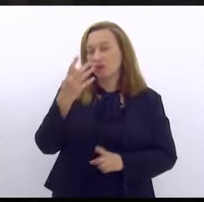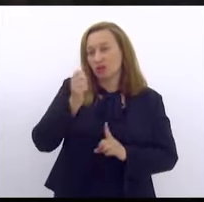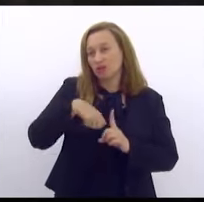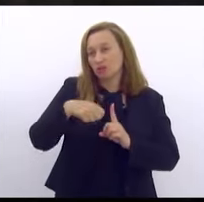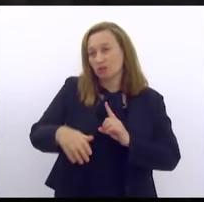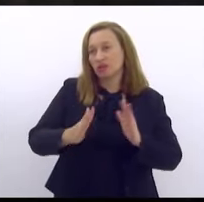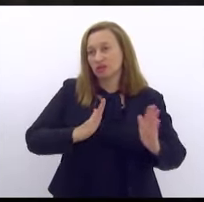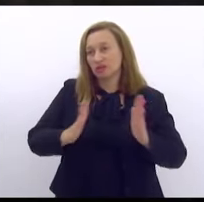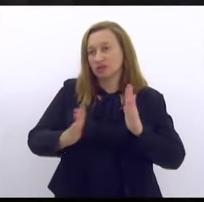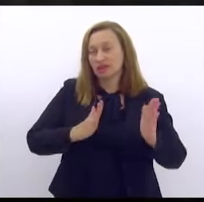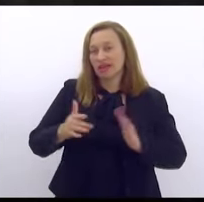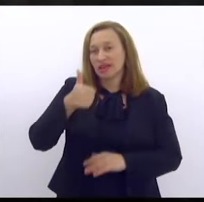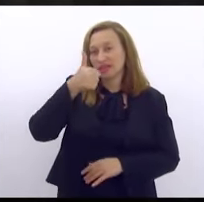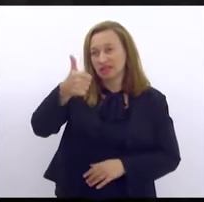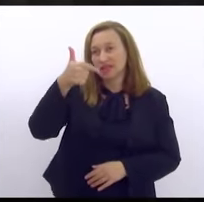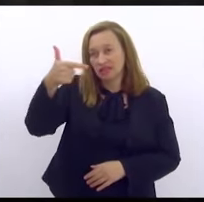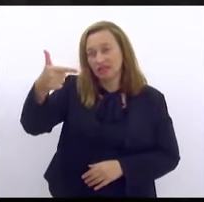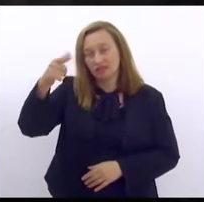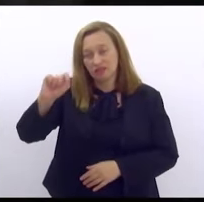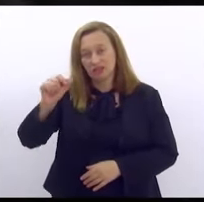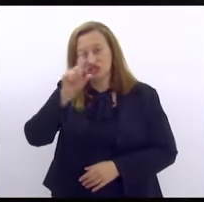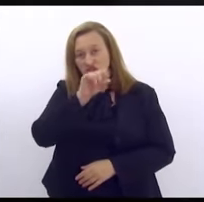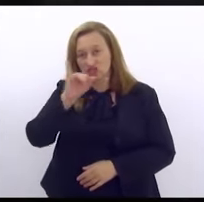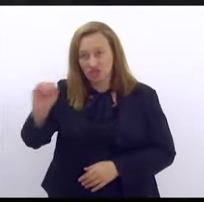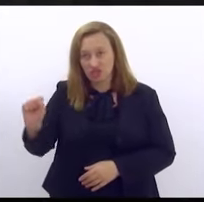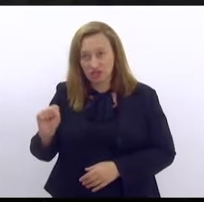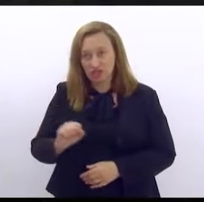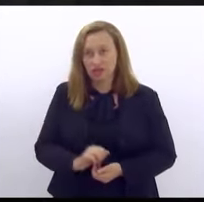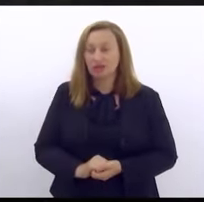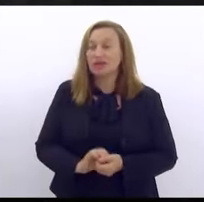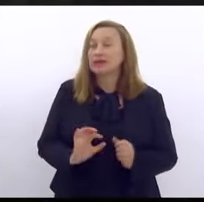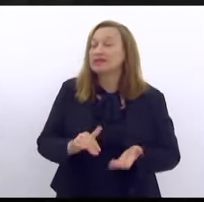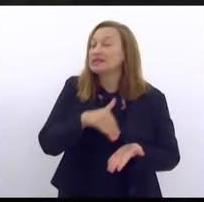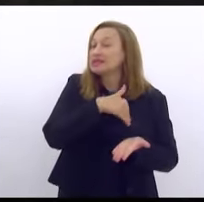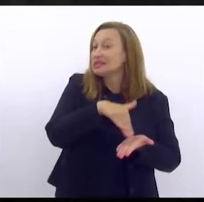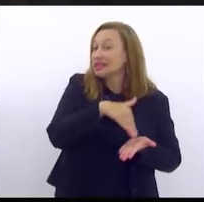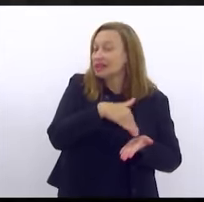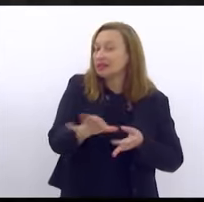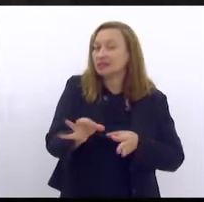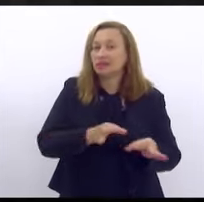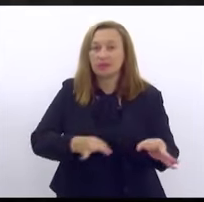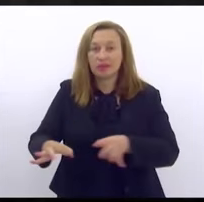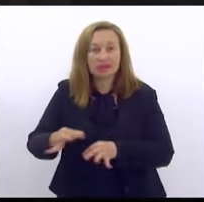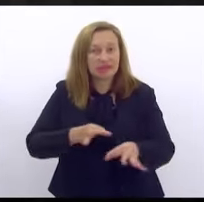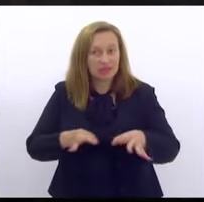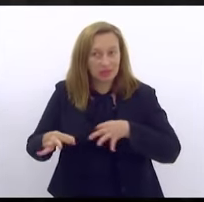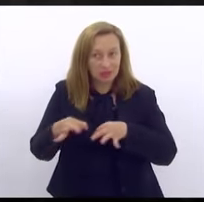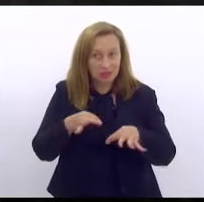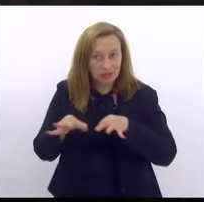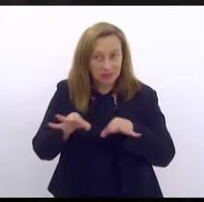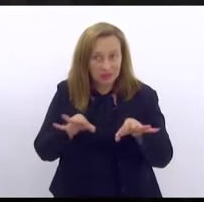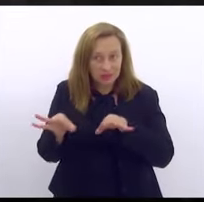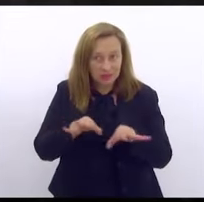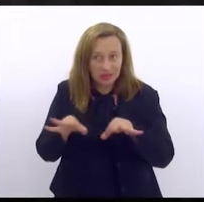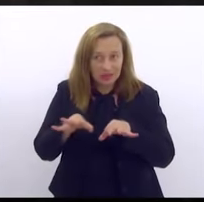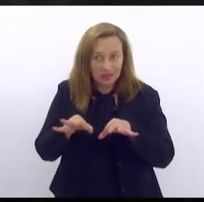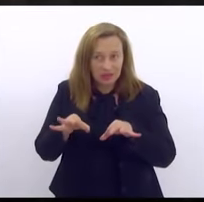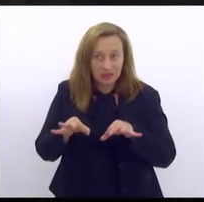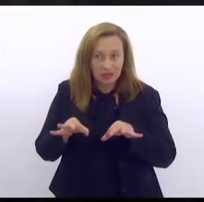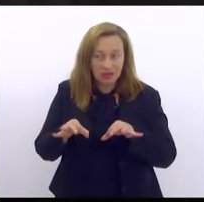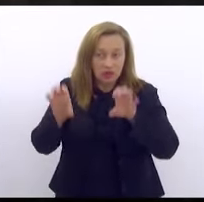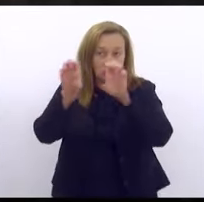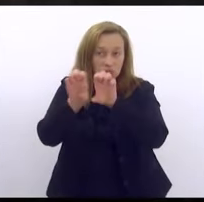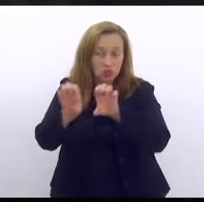4 meses, 120 dias, para que a Secretaria de Planejamento estruture